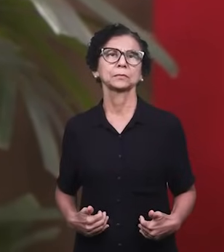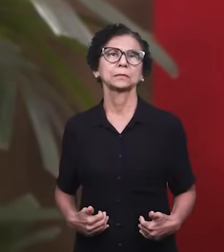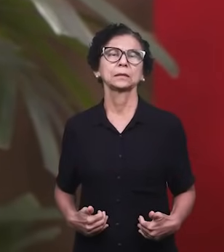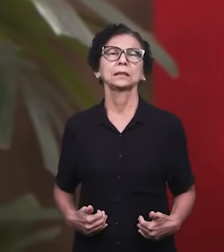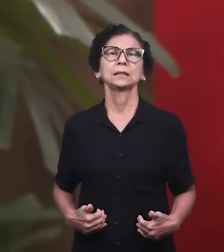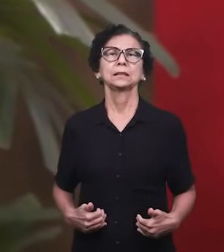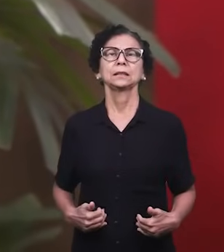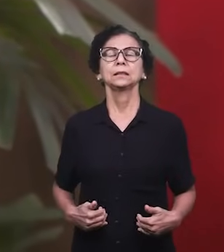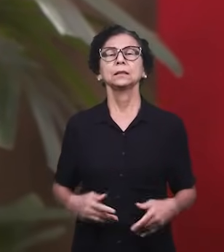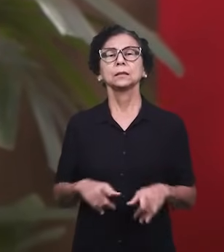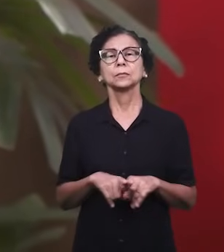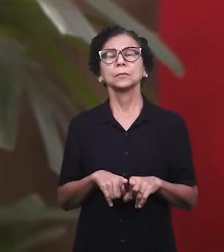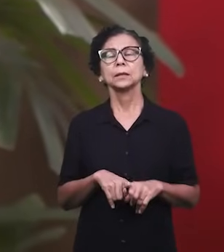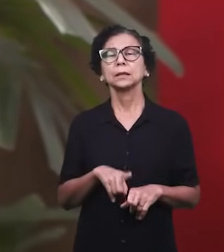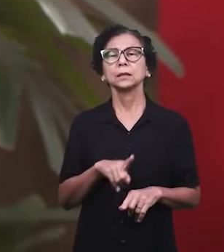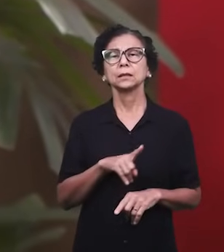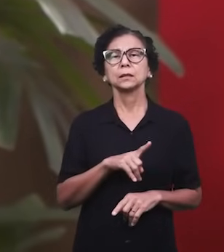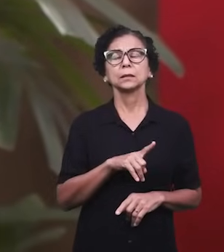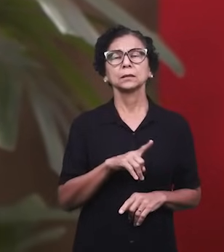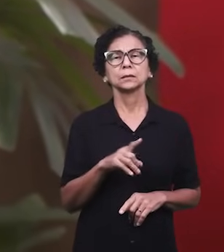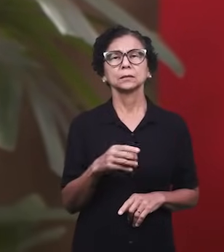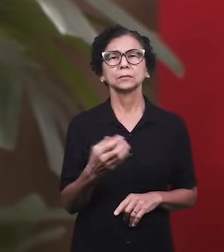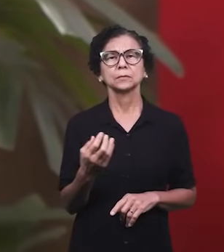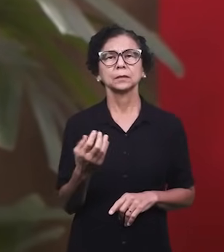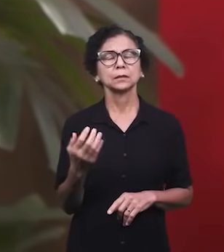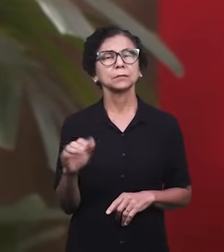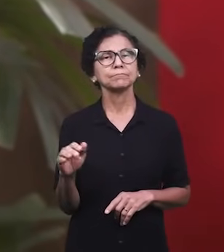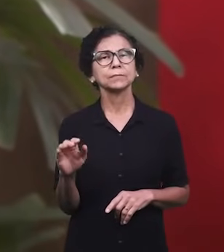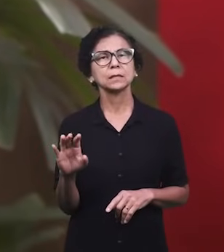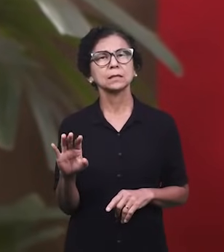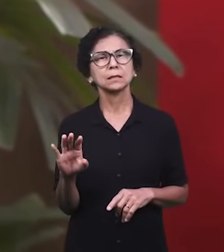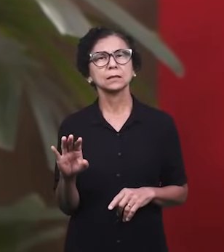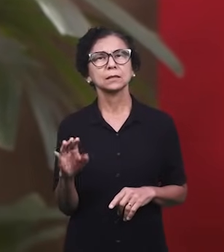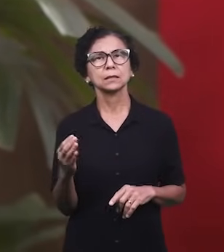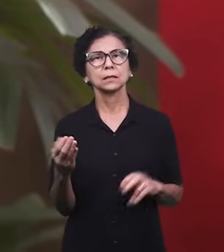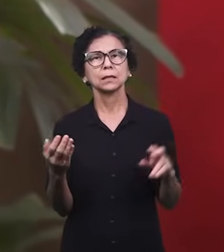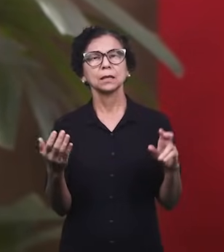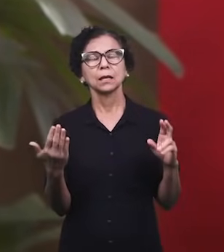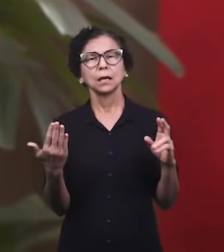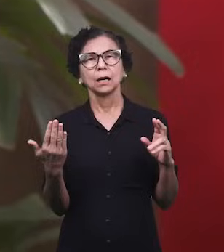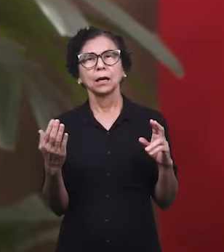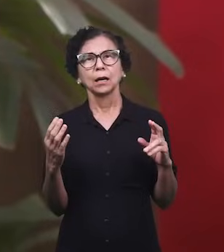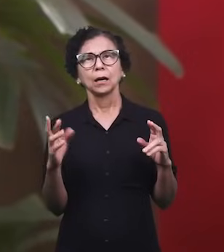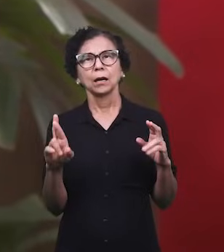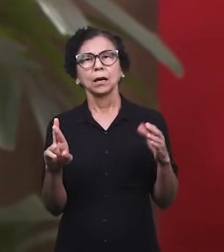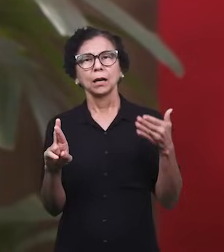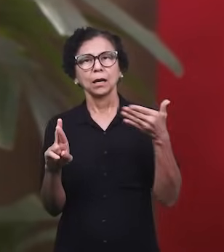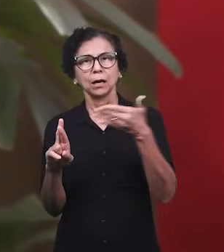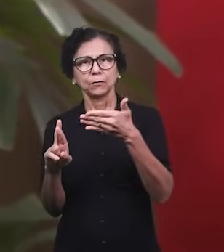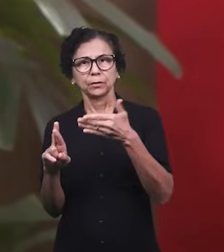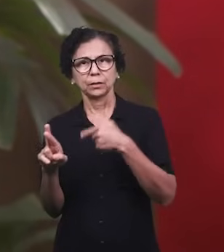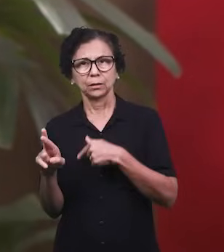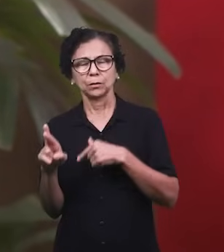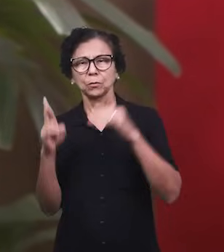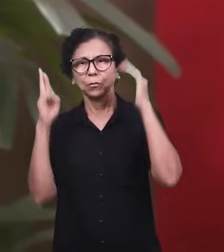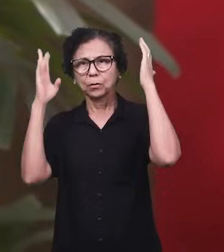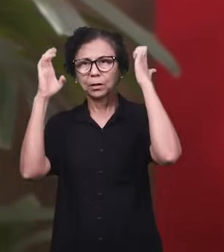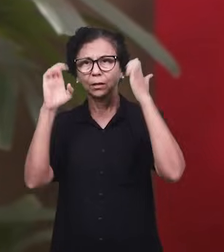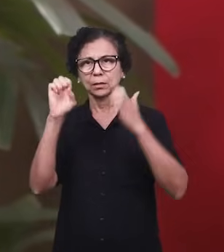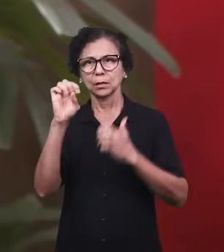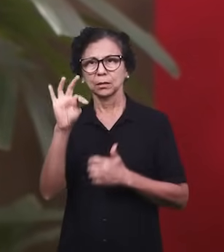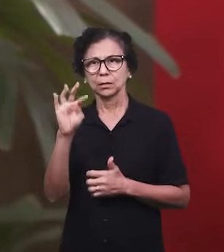até, Esther, uma coisa muito interessante é que Deus tinha um propósito com essa experiência